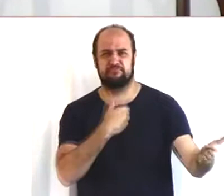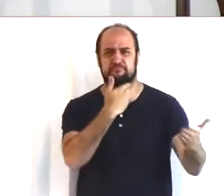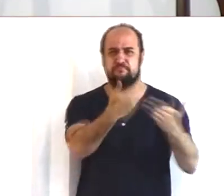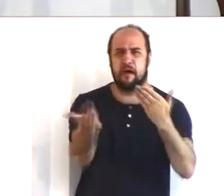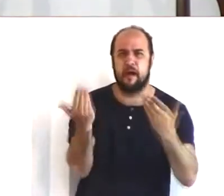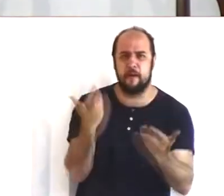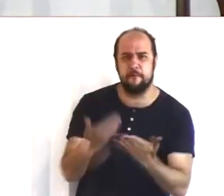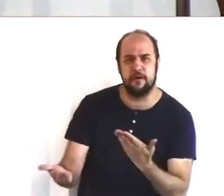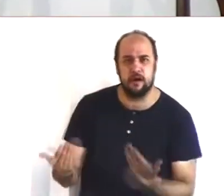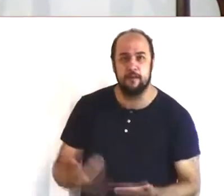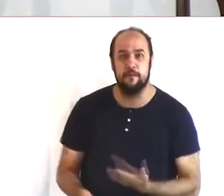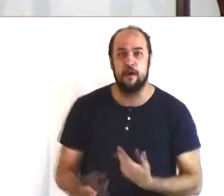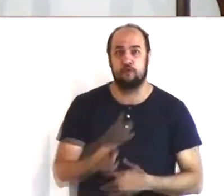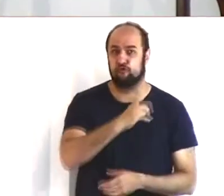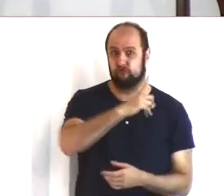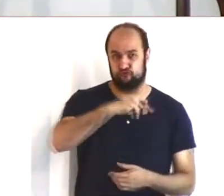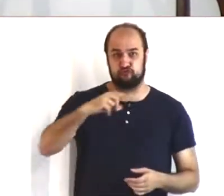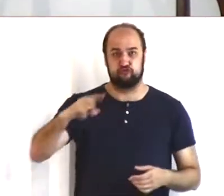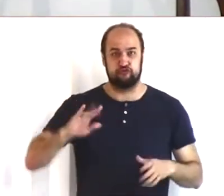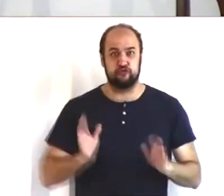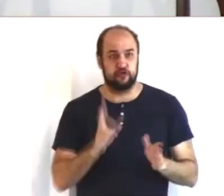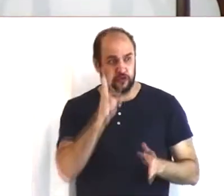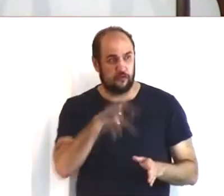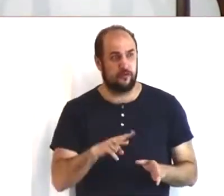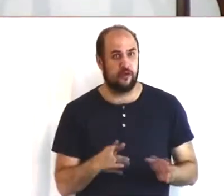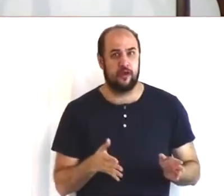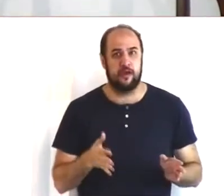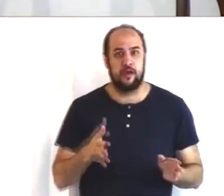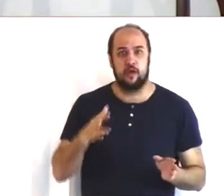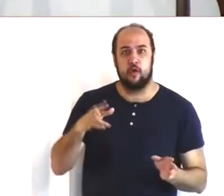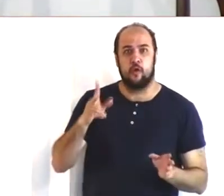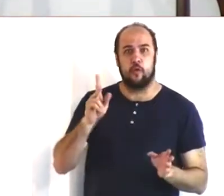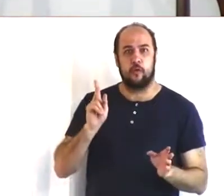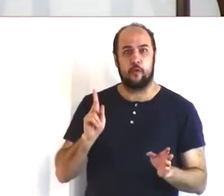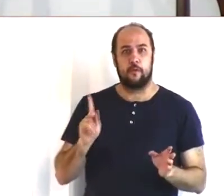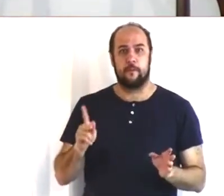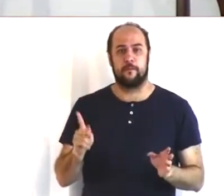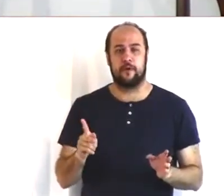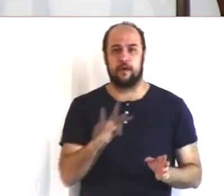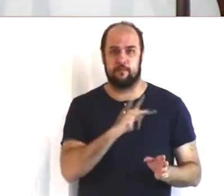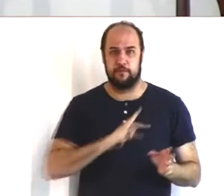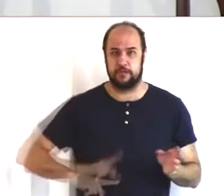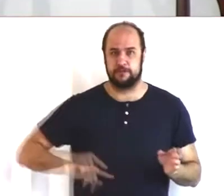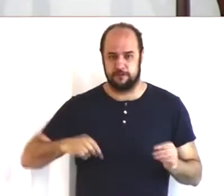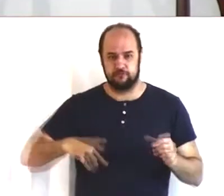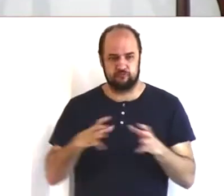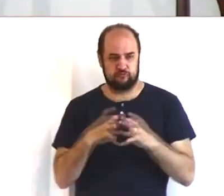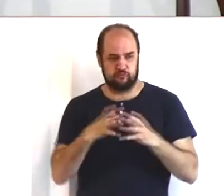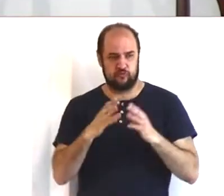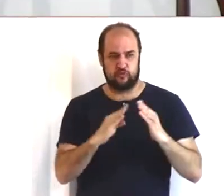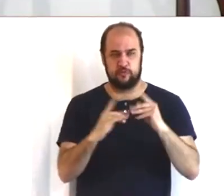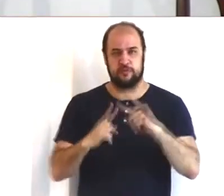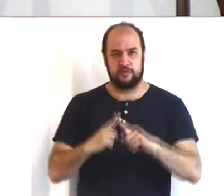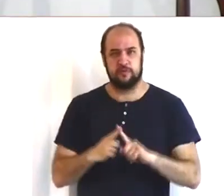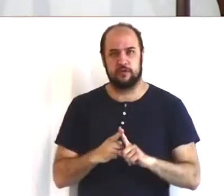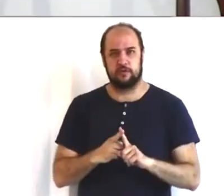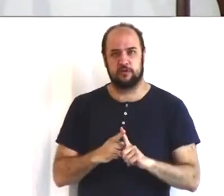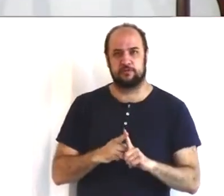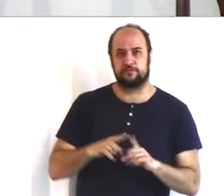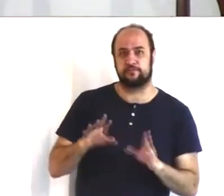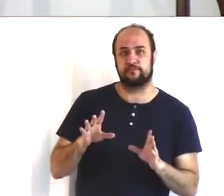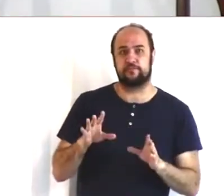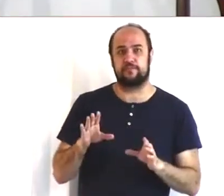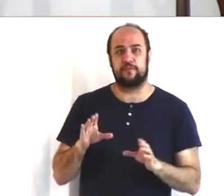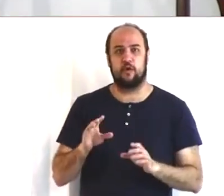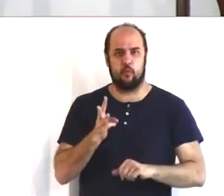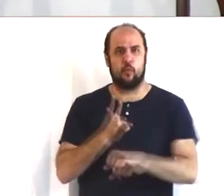mostrado isso. Pesquisas, há poucos dias, o presidente do nosso sínodo, o reverendo Gildásio, colocou um post no grupo do